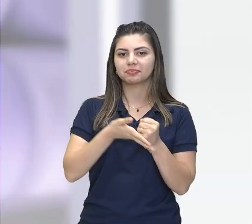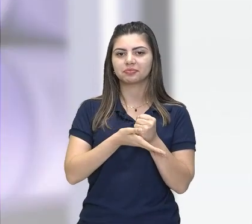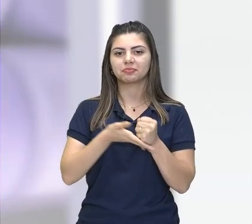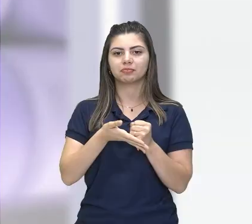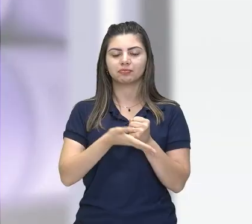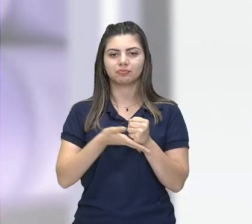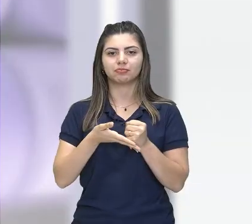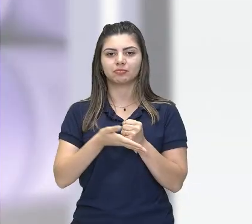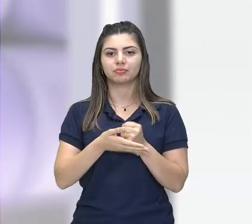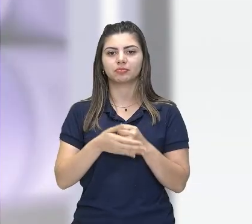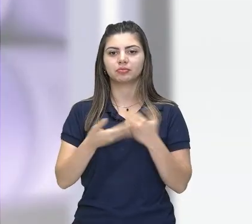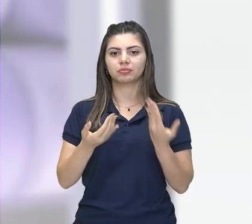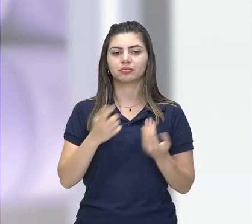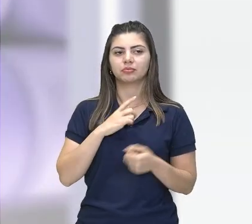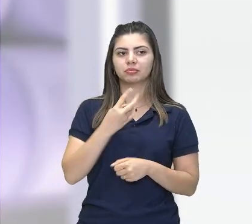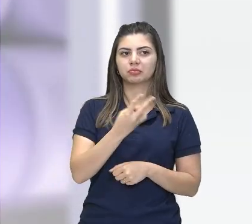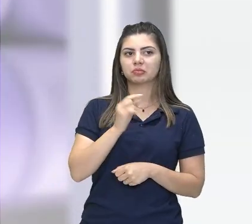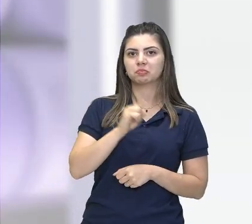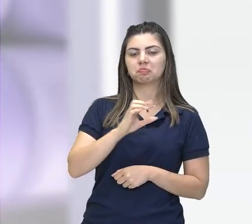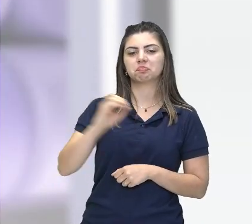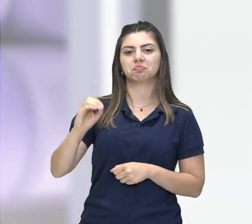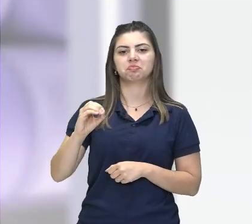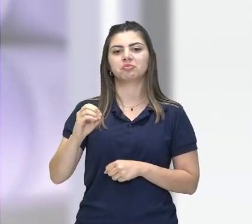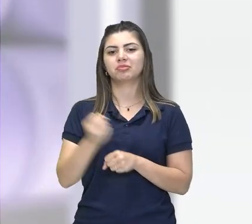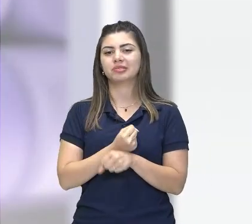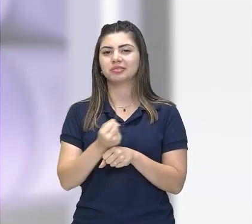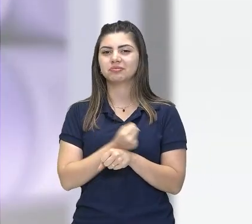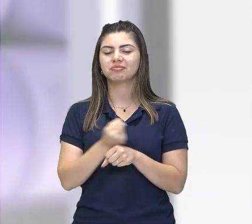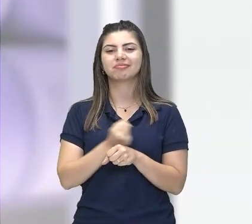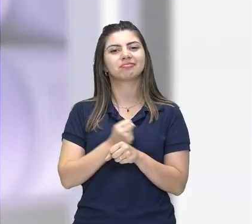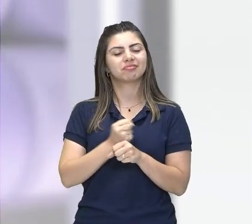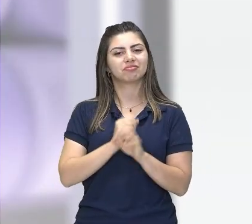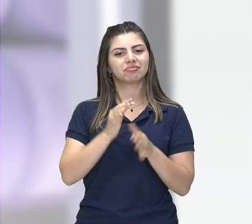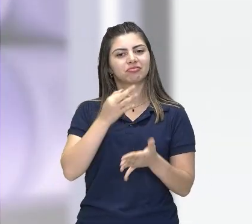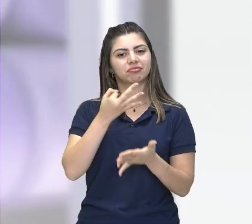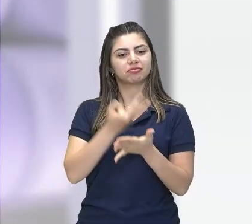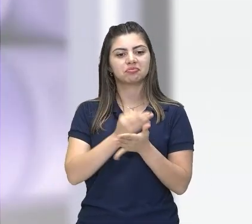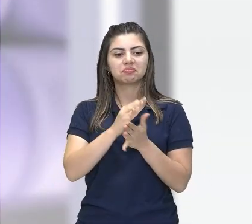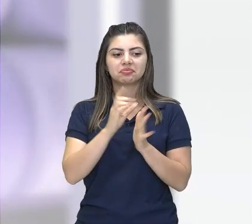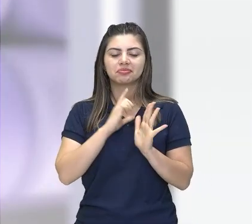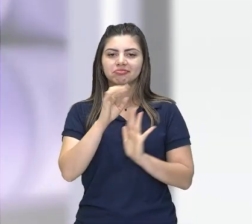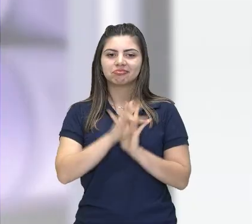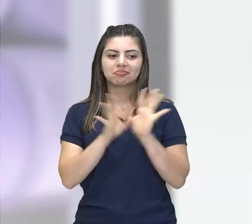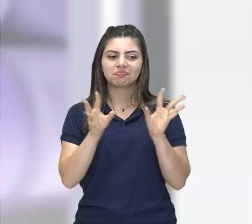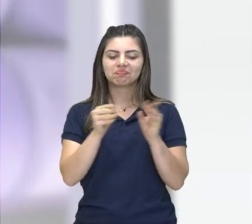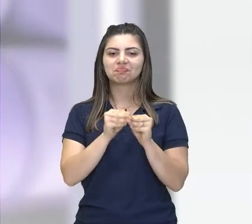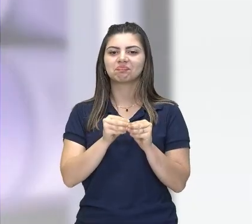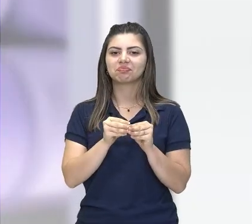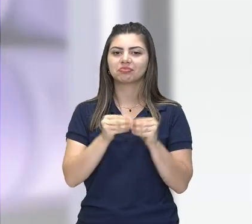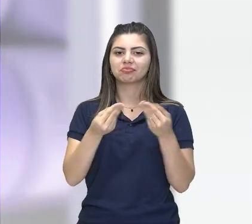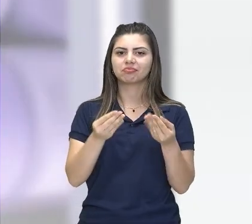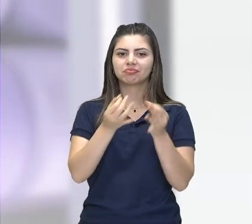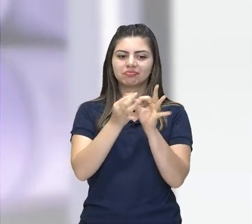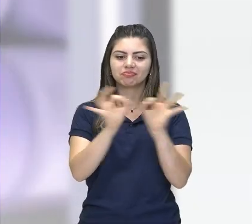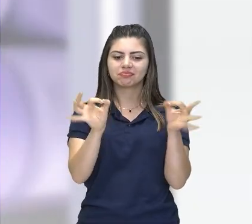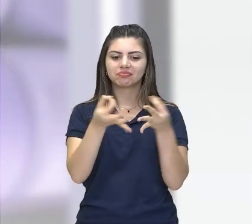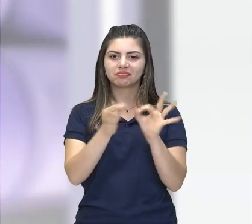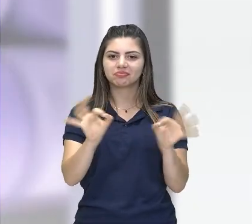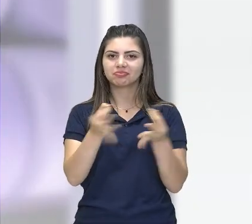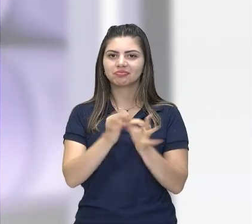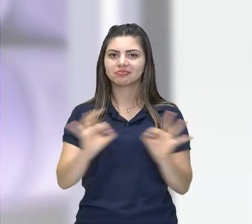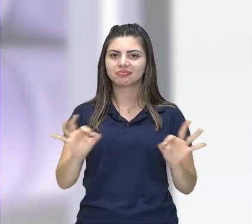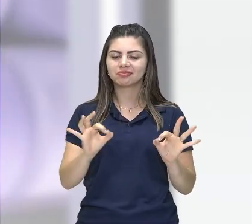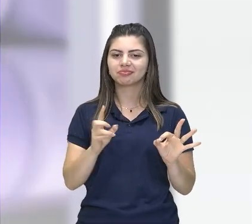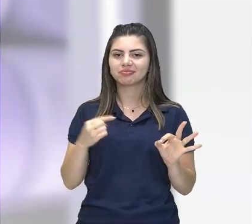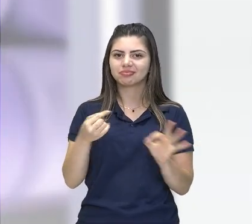esses 12 mil anos, ou mais de 12 mil anos de fé cristã, nesse pequeno texto. Cada frase que vimos